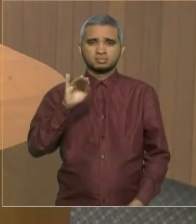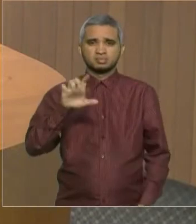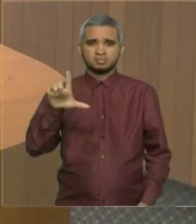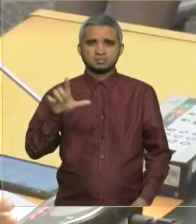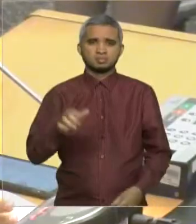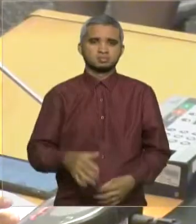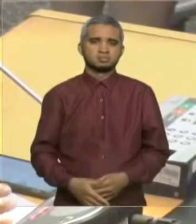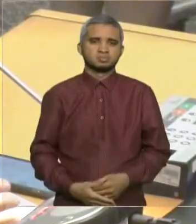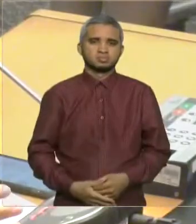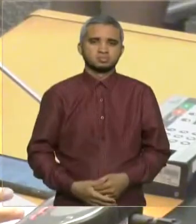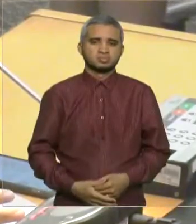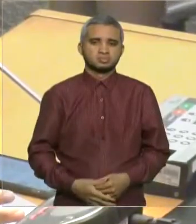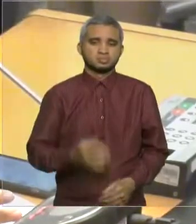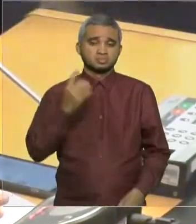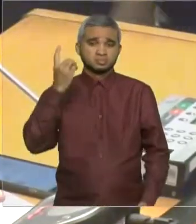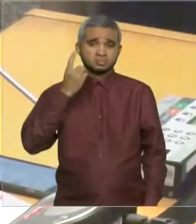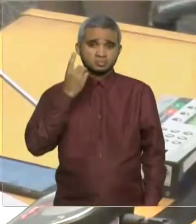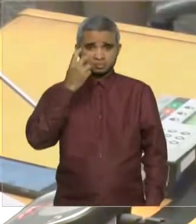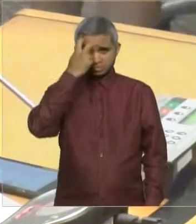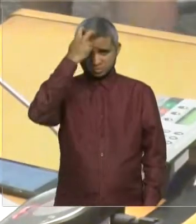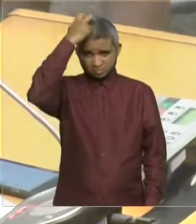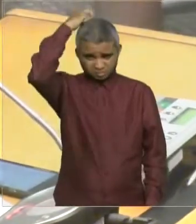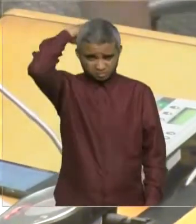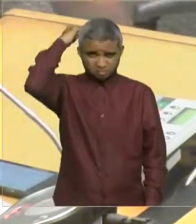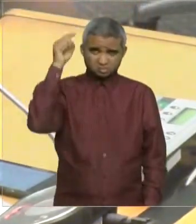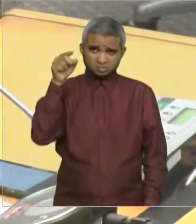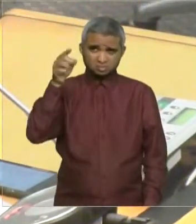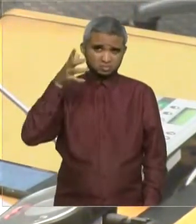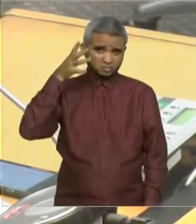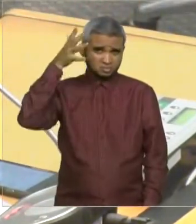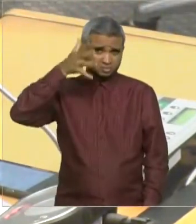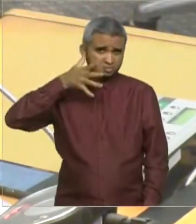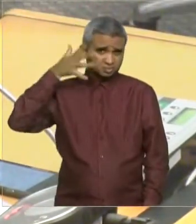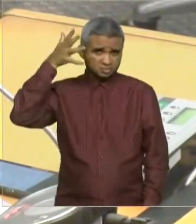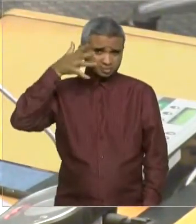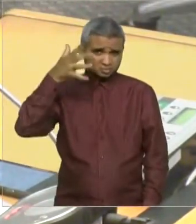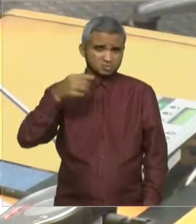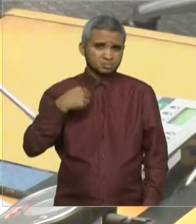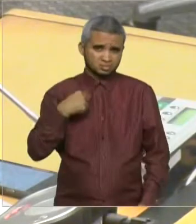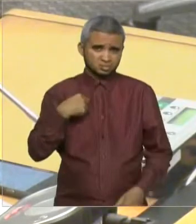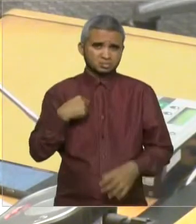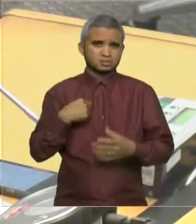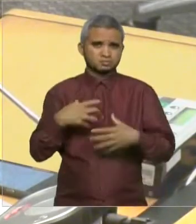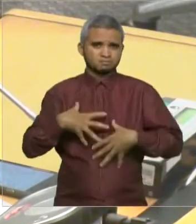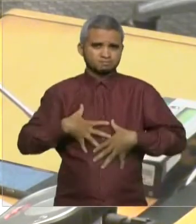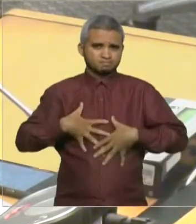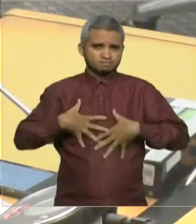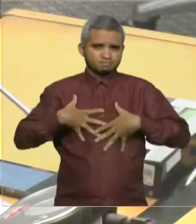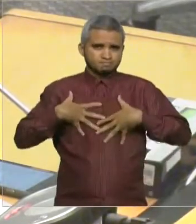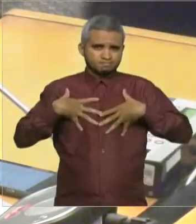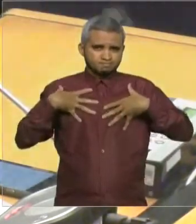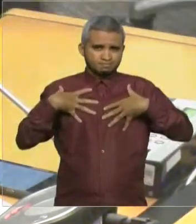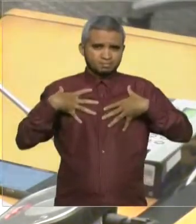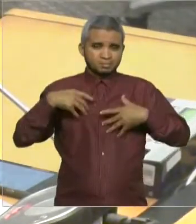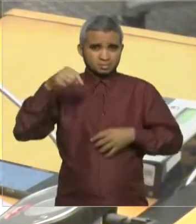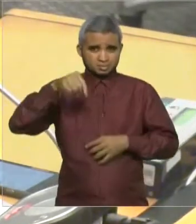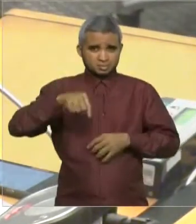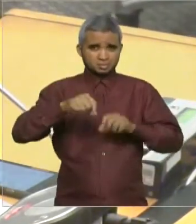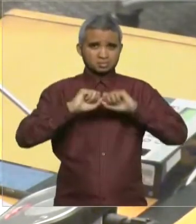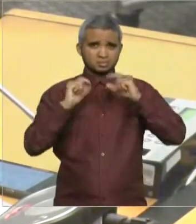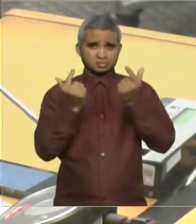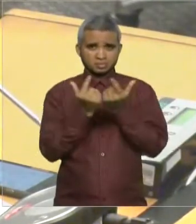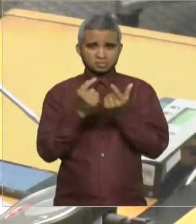um colaborador em contexto do governador Flávio Dino. Aqui aprovamos diversos projetos e programas que estão em